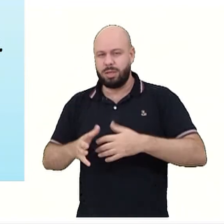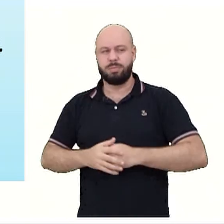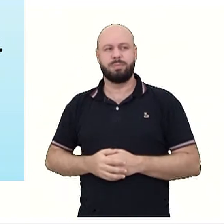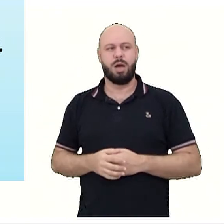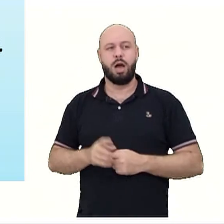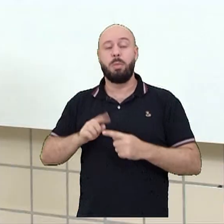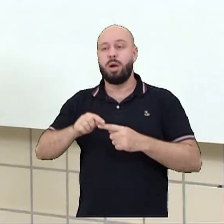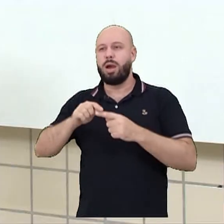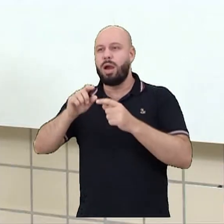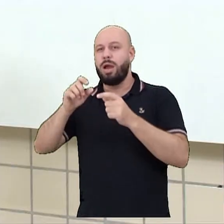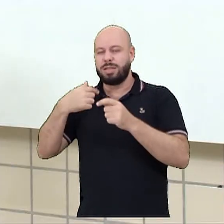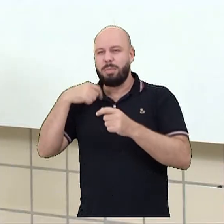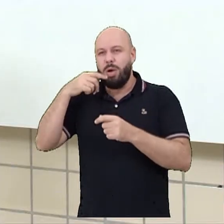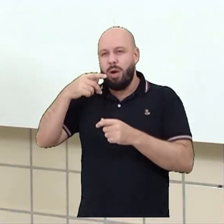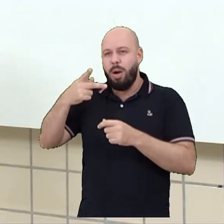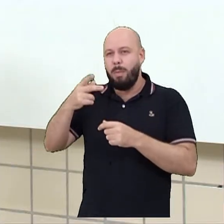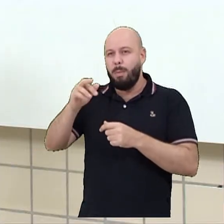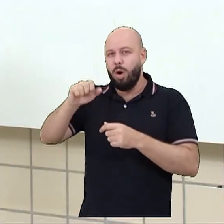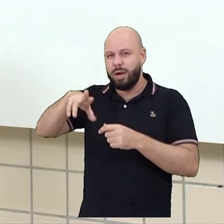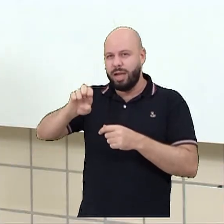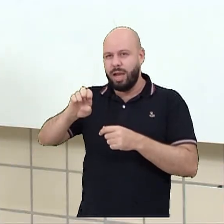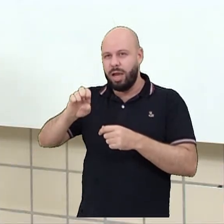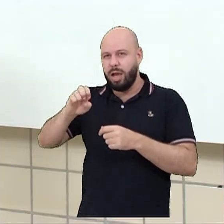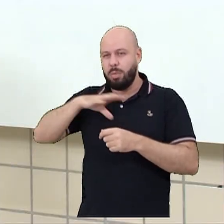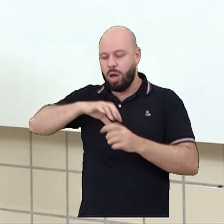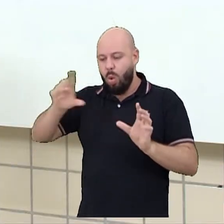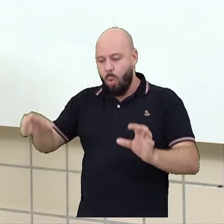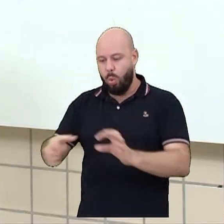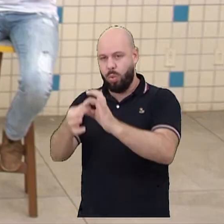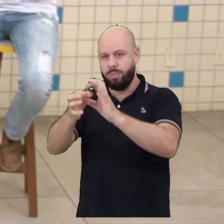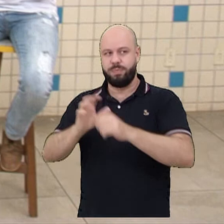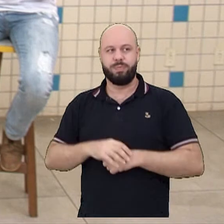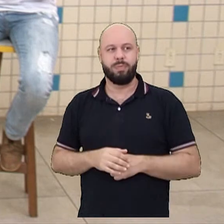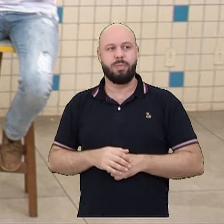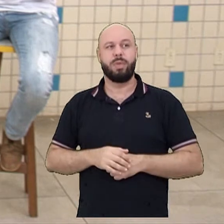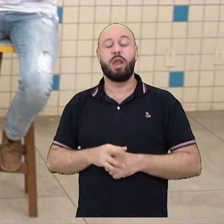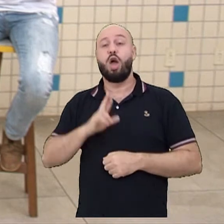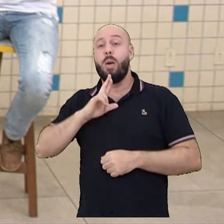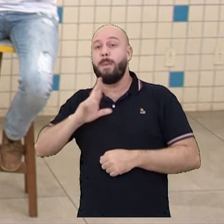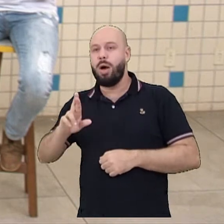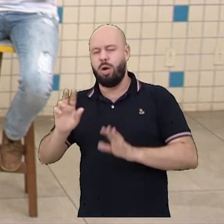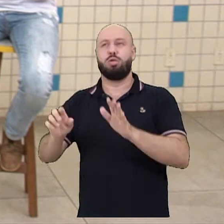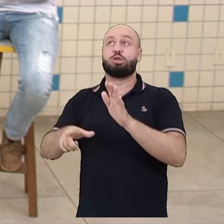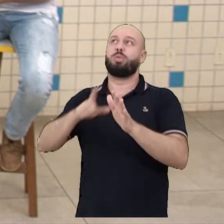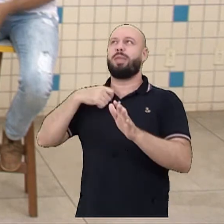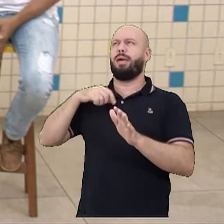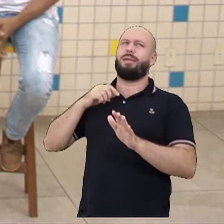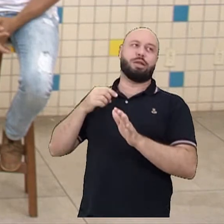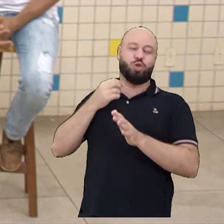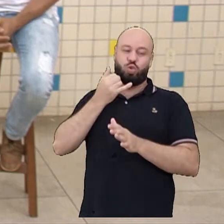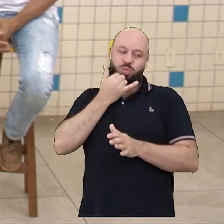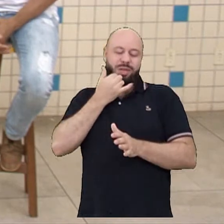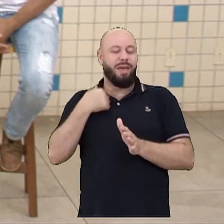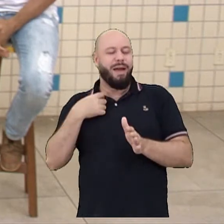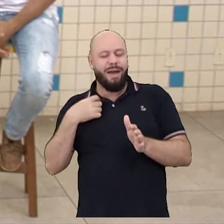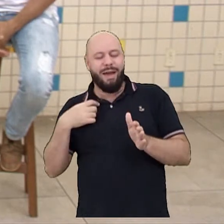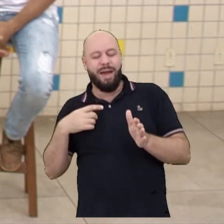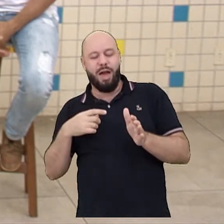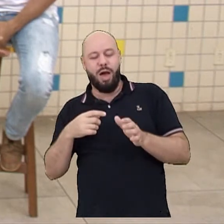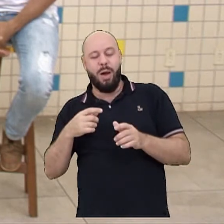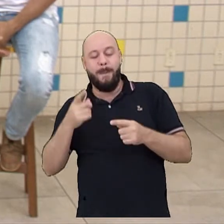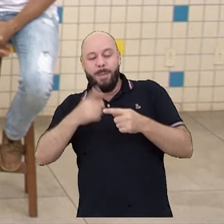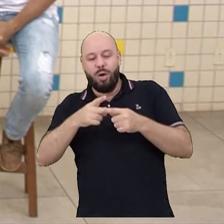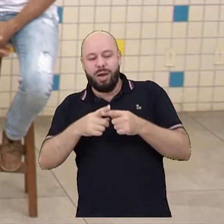porquê junto na língua portuguesa. Isso. E tem o porquê da resposta, da pergunta, Da pergunta, né? que é, se for no início da frase, é o